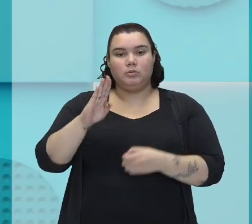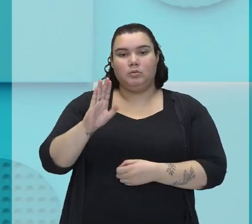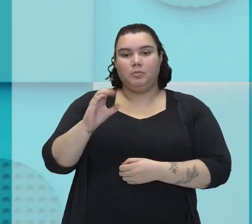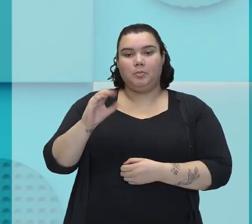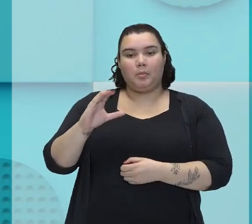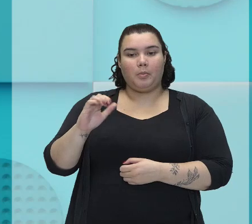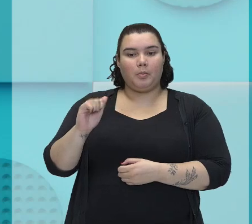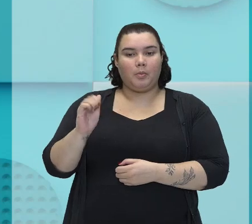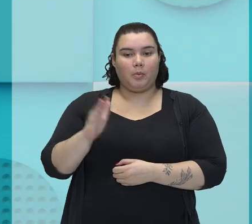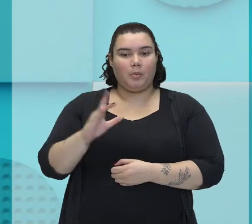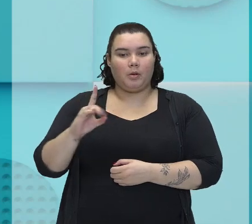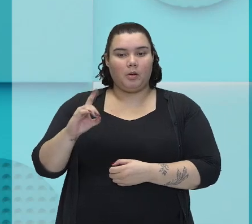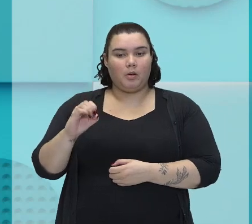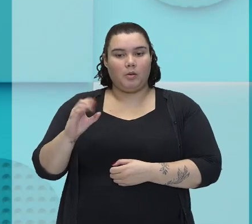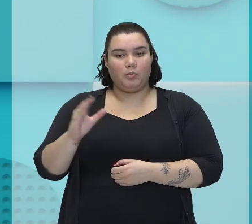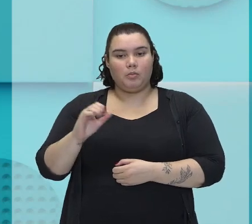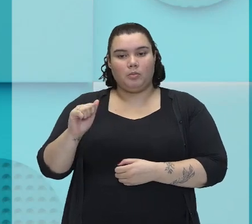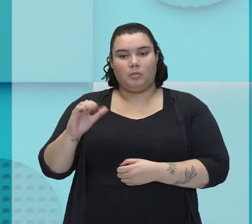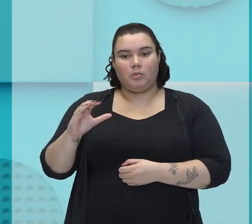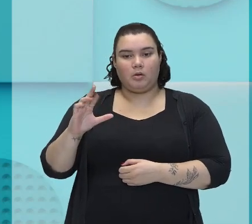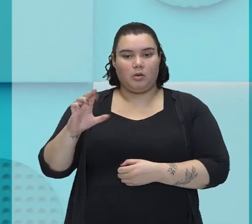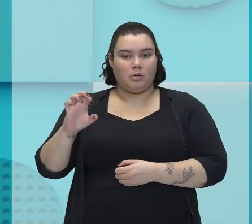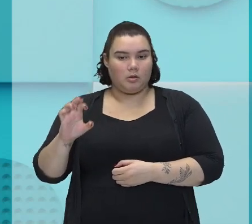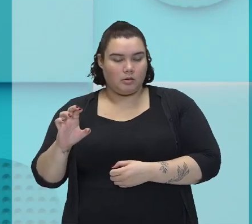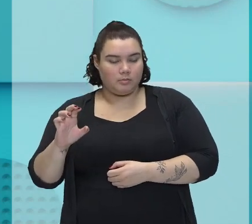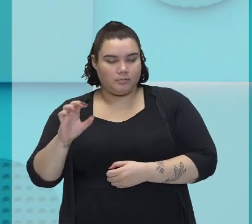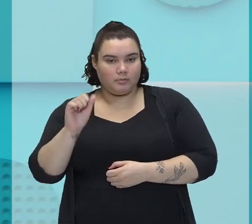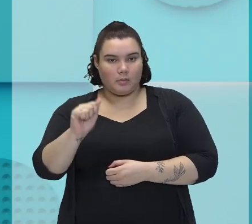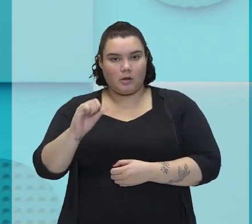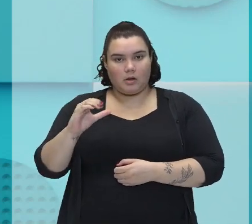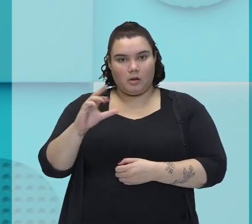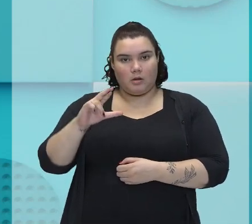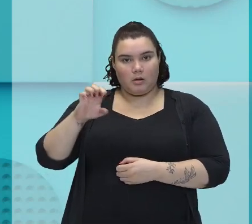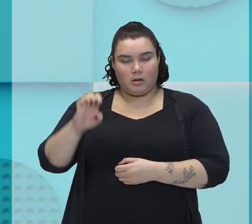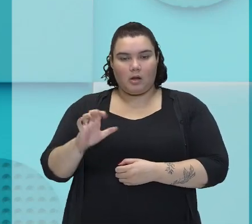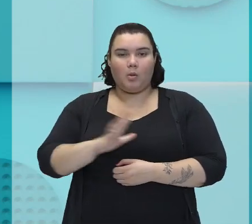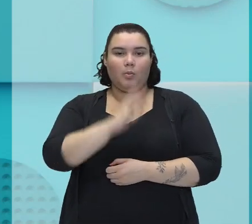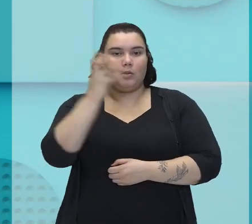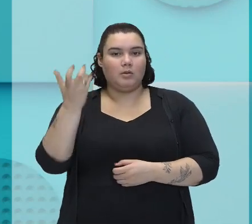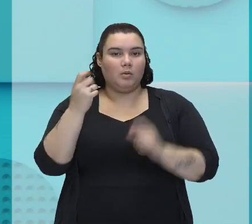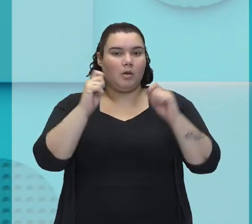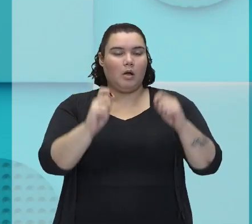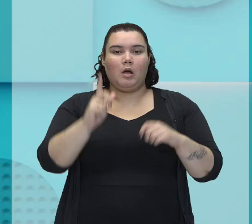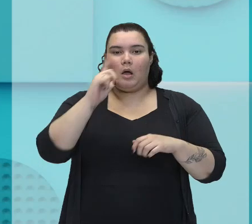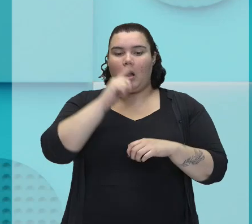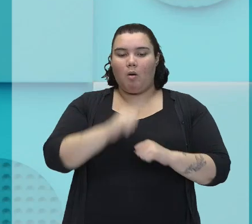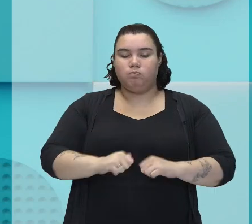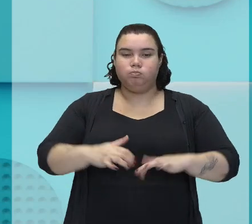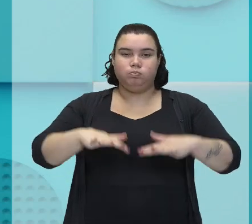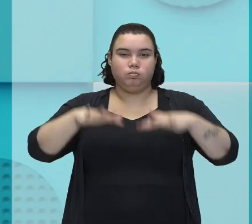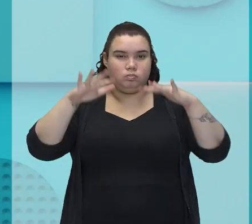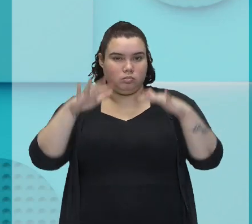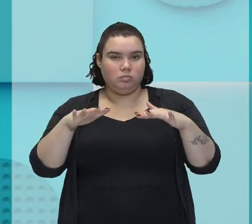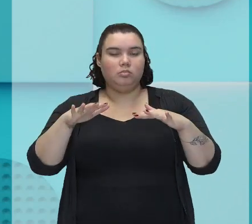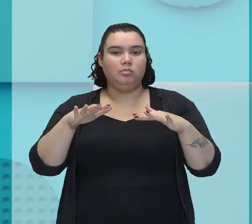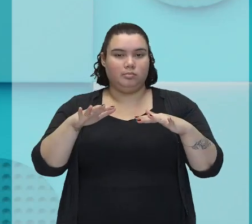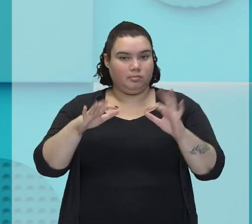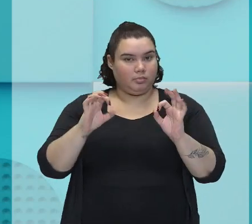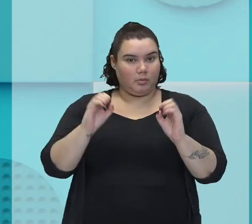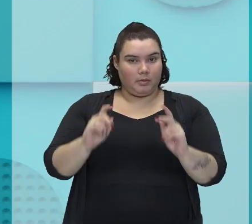Acre, que ocorreu esse fato da enchente dos rios Purus e Acre, certinho?